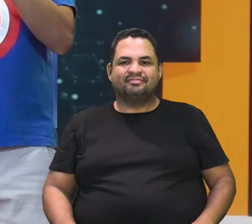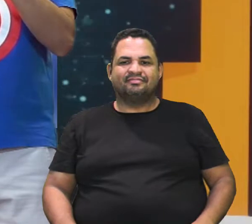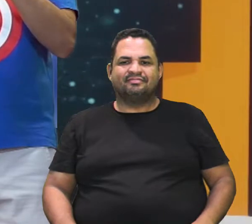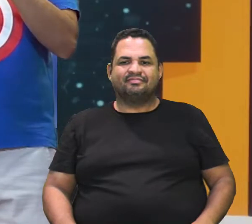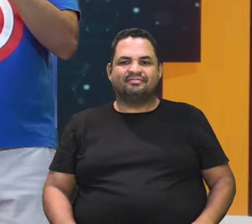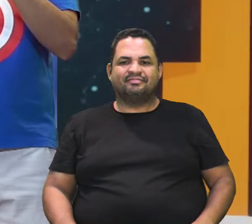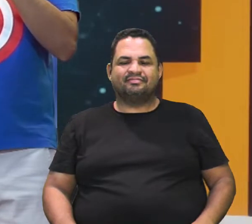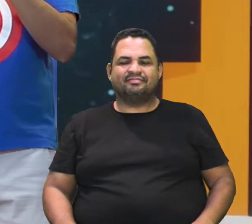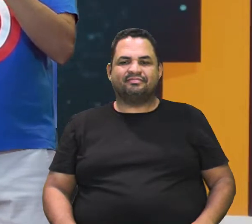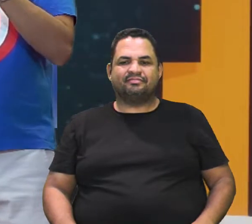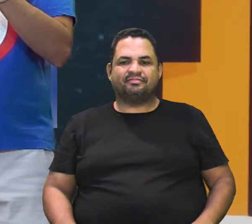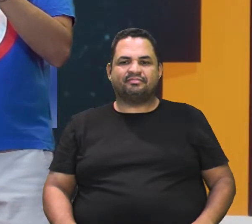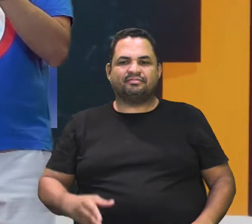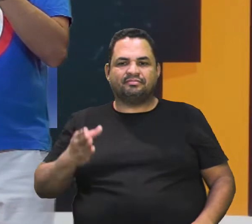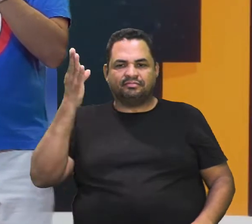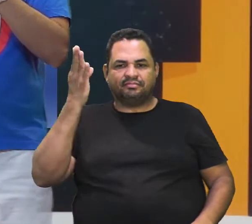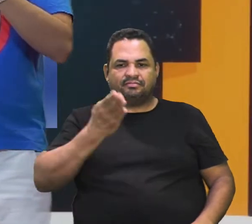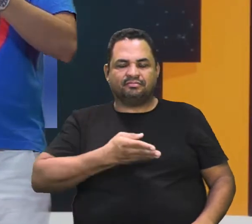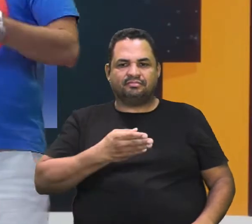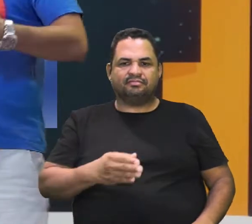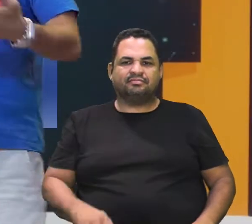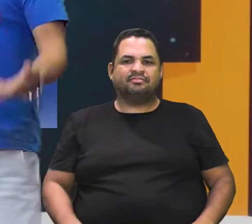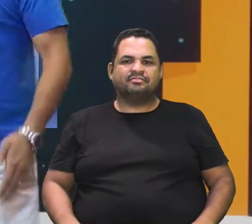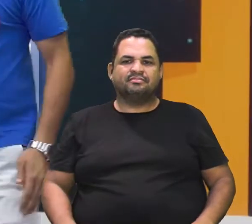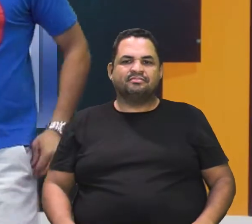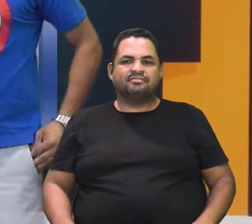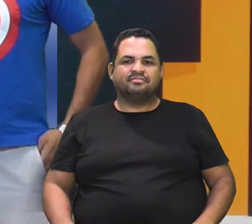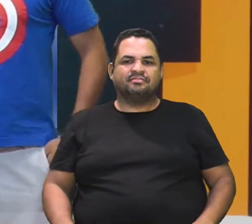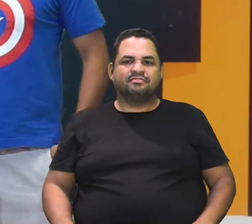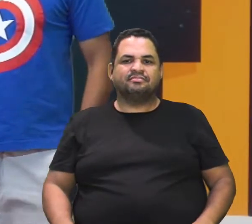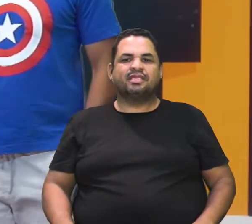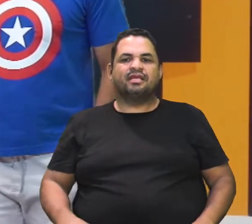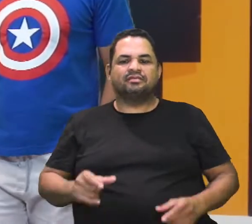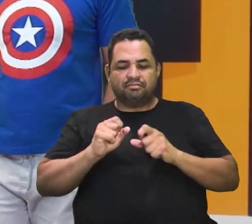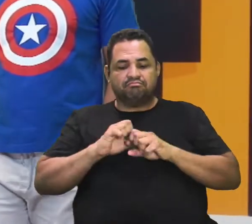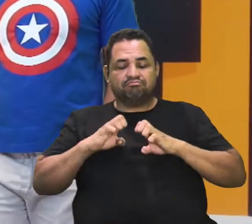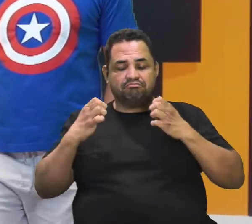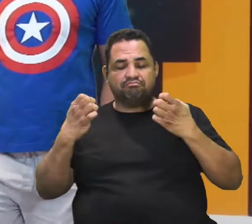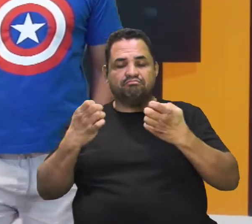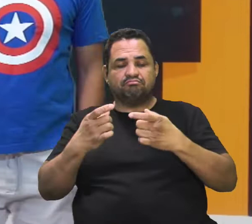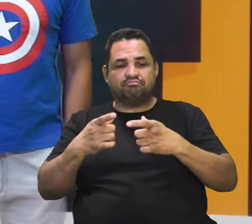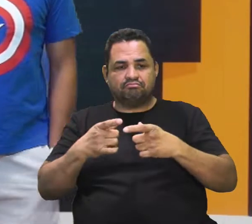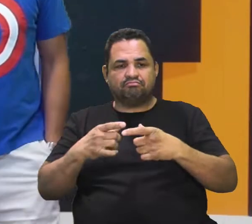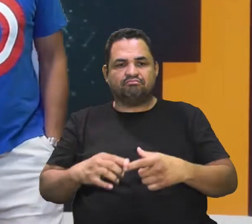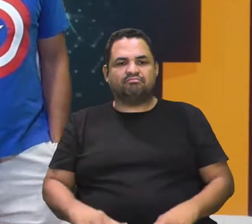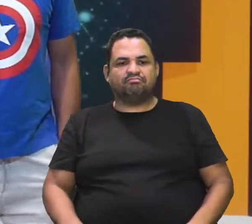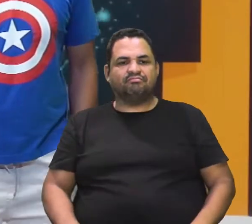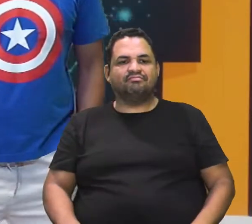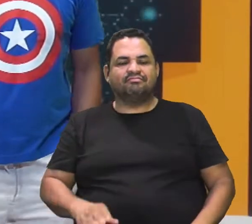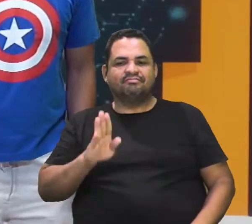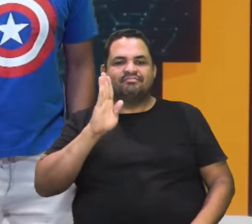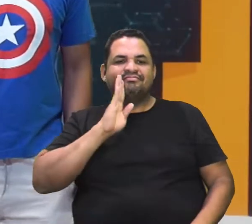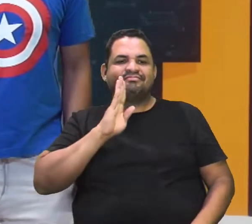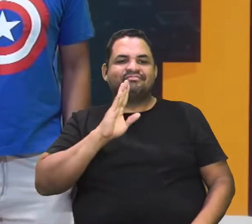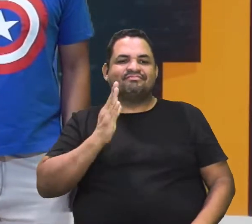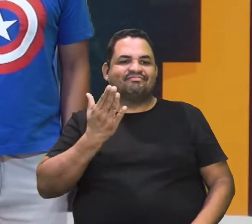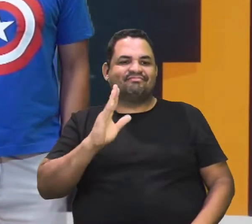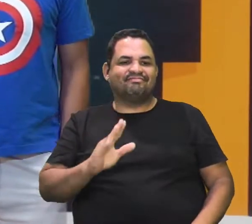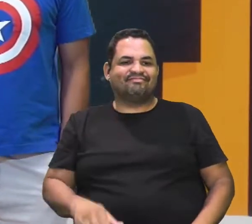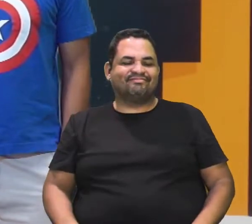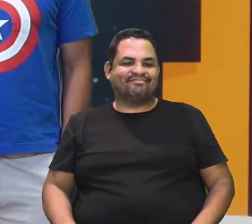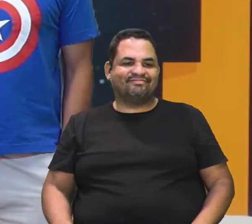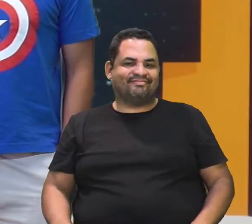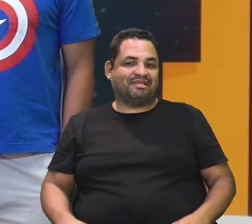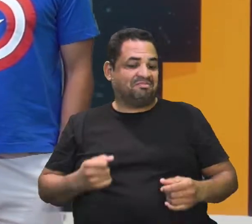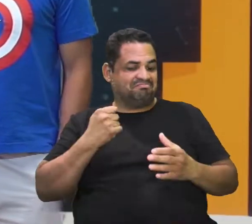que ficou ali, né, na linha, na corda, é a nossa elipse. Então pronto, a ideia é legal. Eu não comprei as